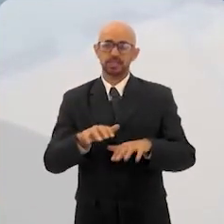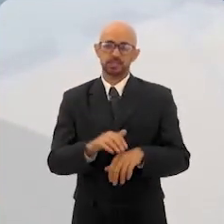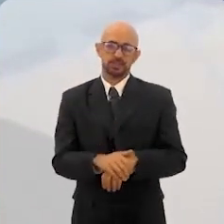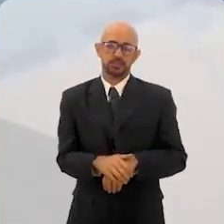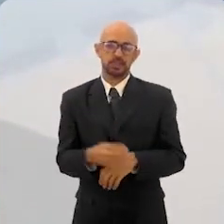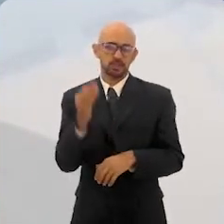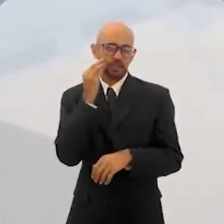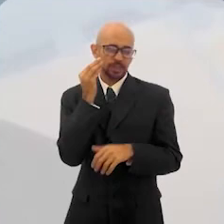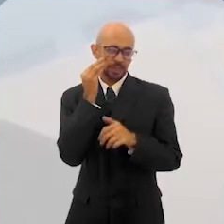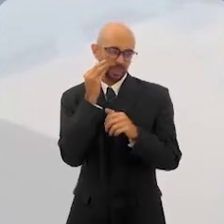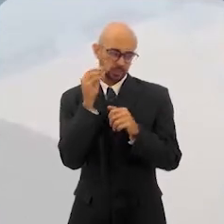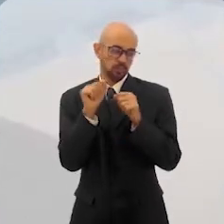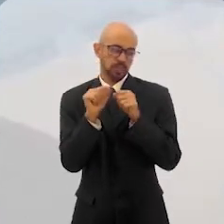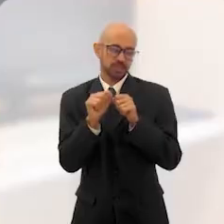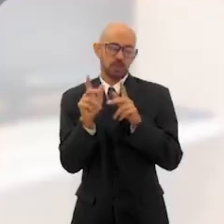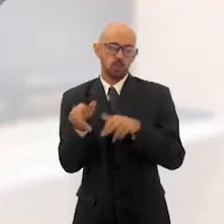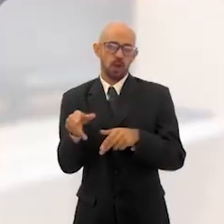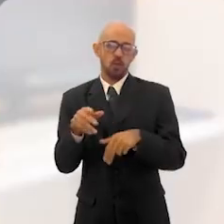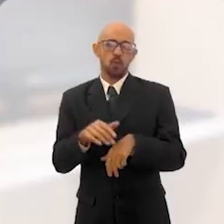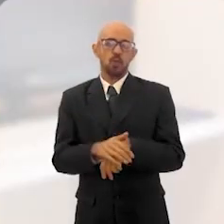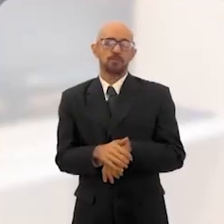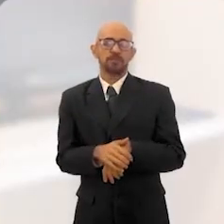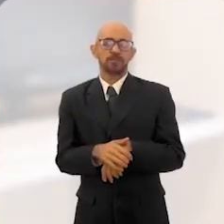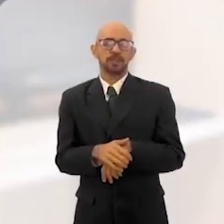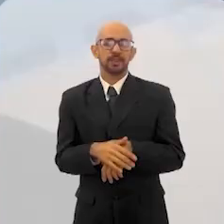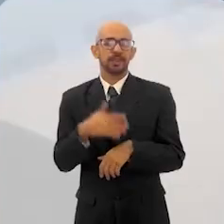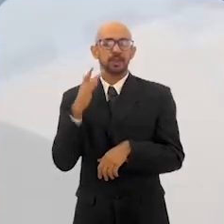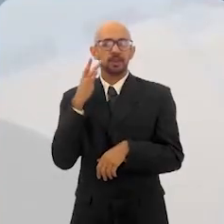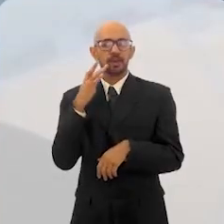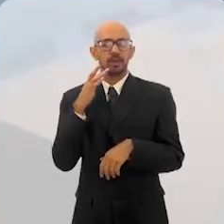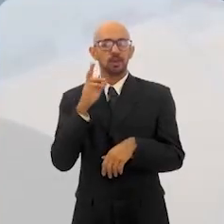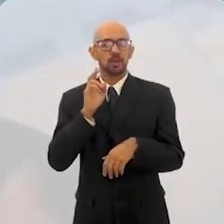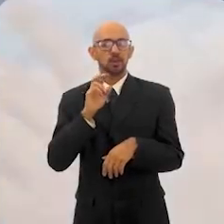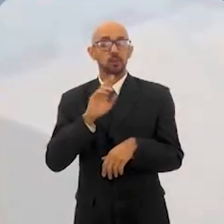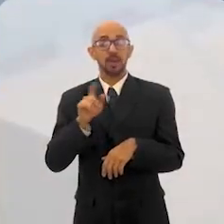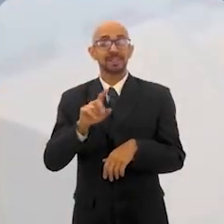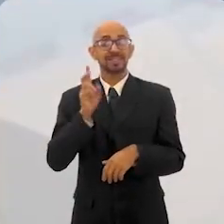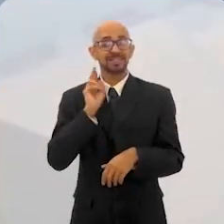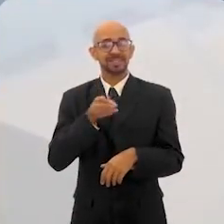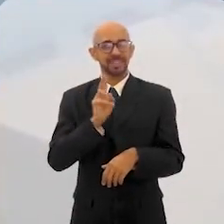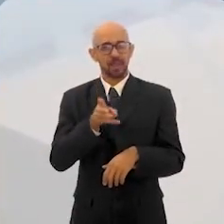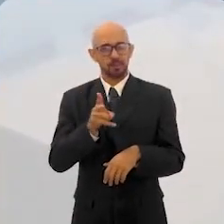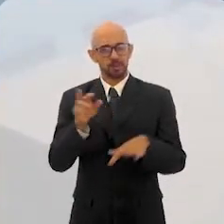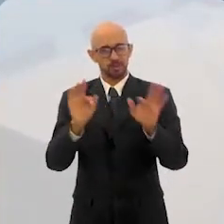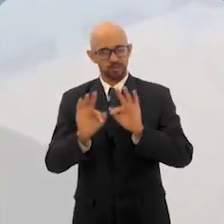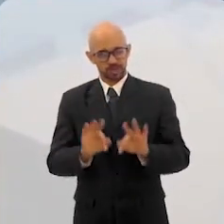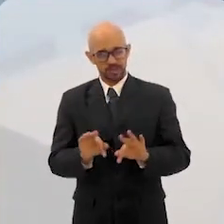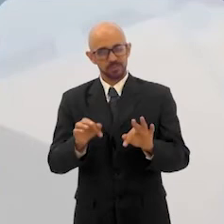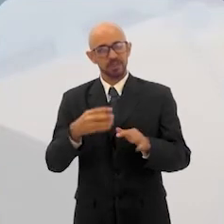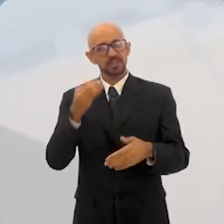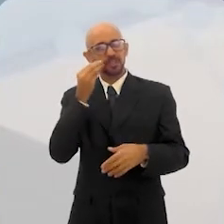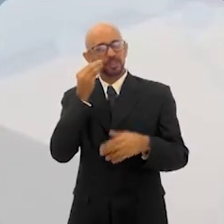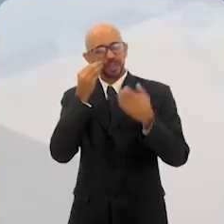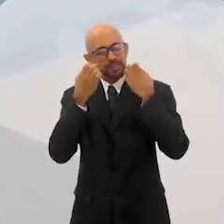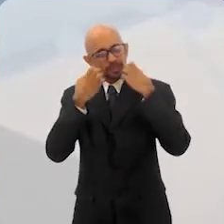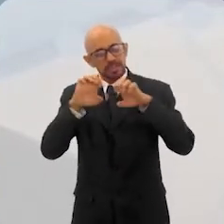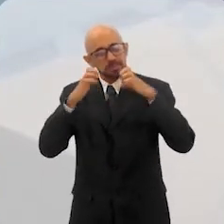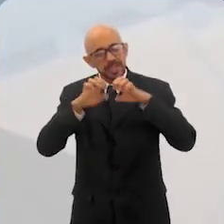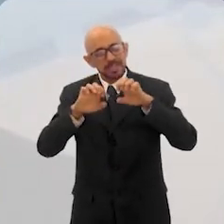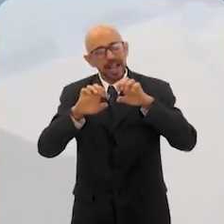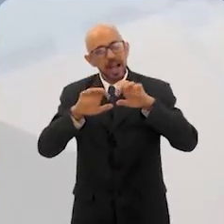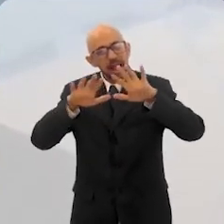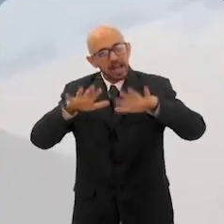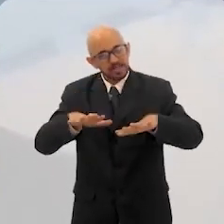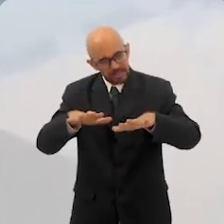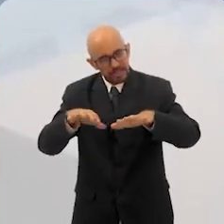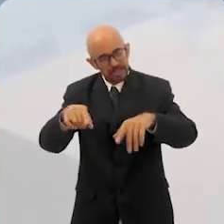acho que eu tento fazer isso, assim. Eu nem sempre estou feliz, mas eu tento sempre expressar felicidade, né? Eu